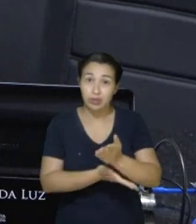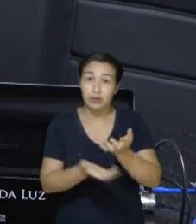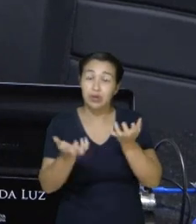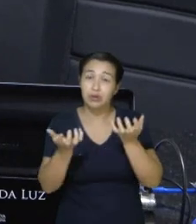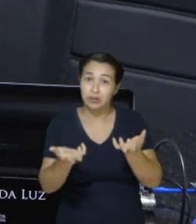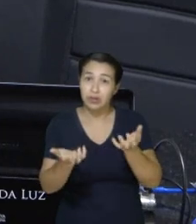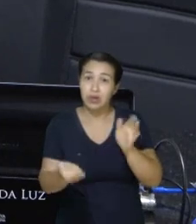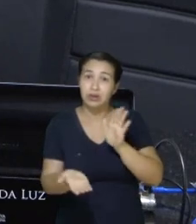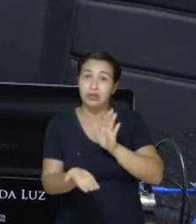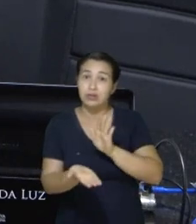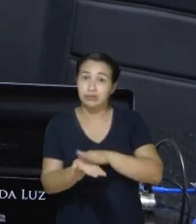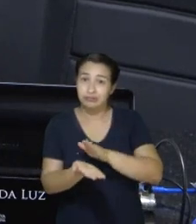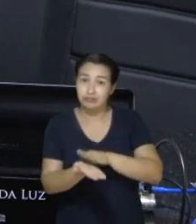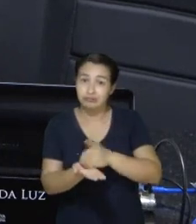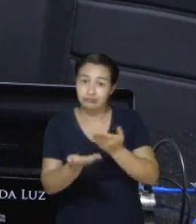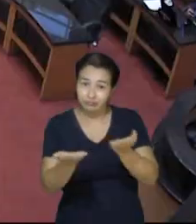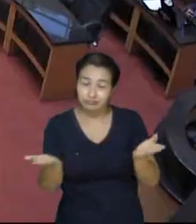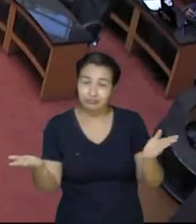os deputados.